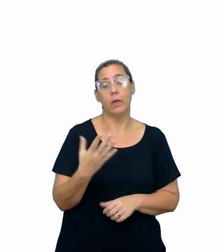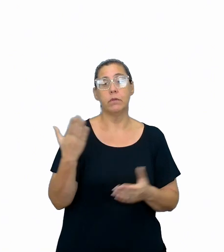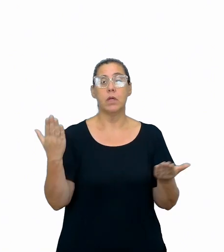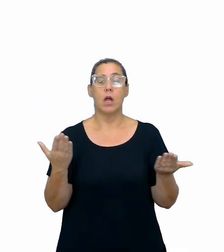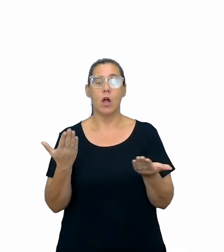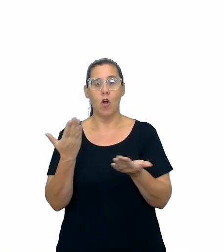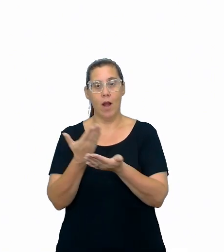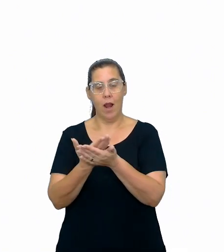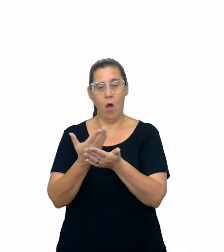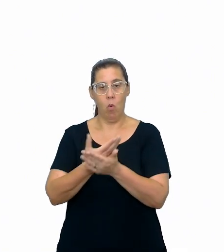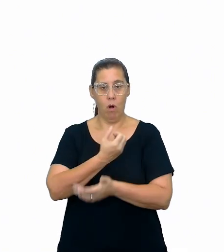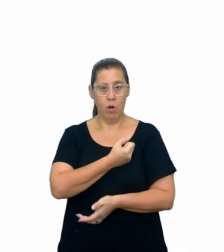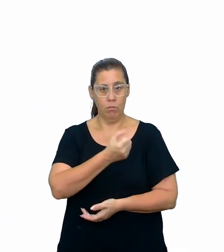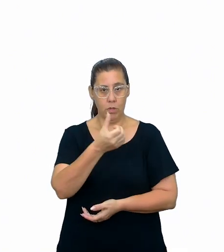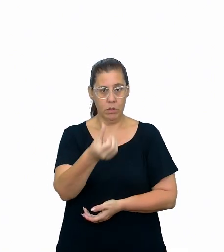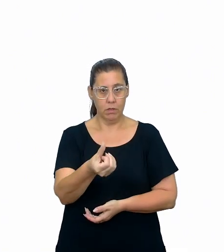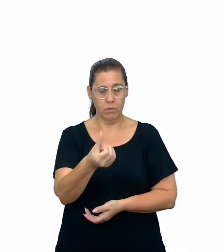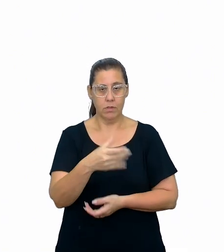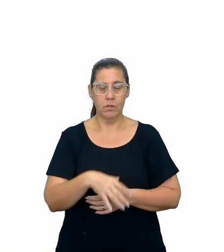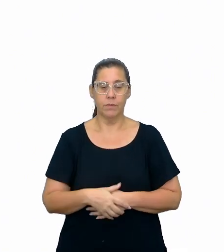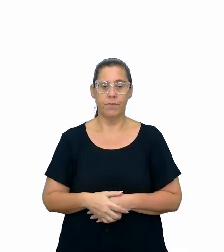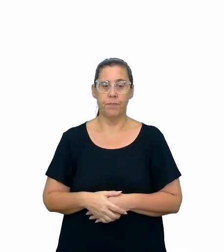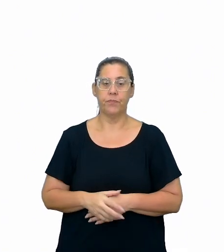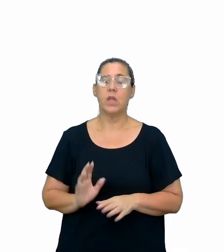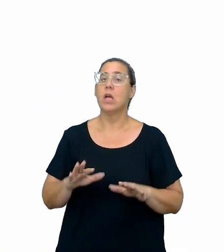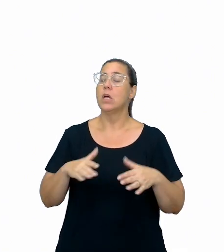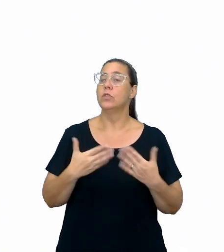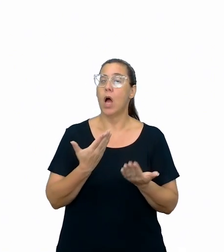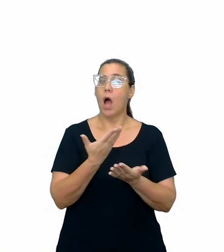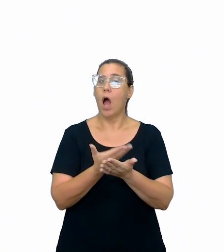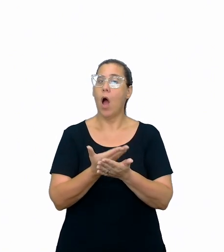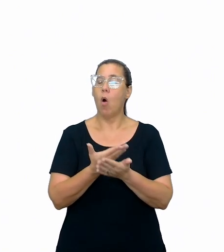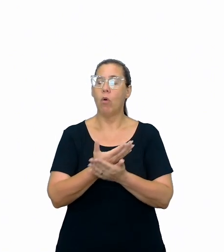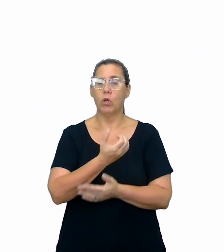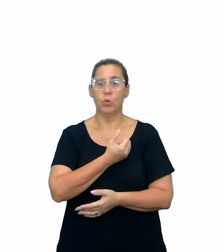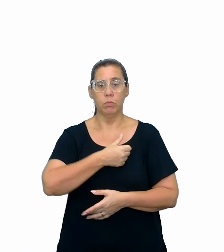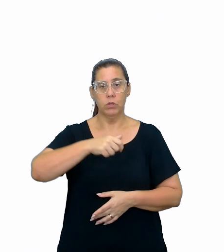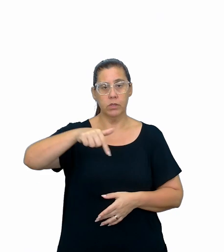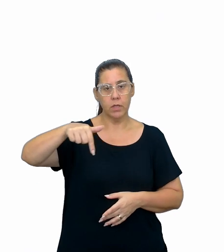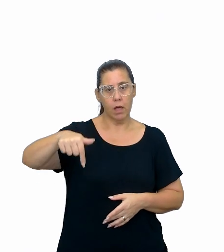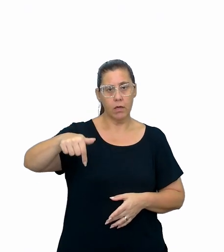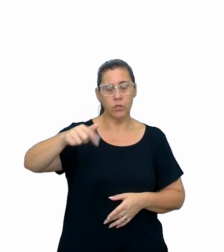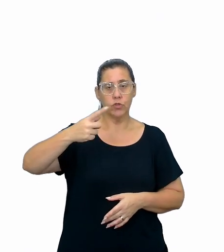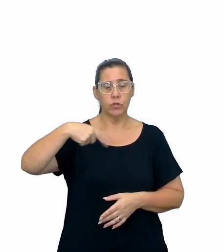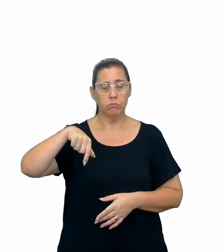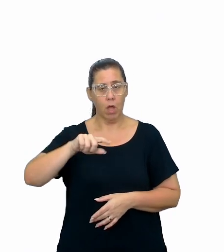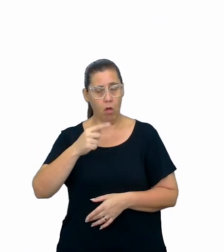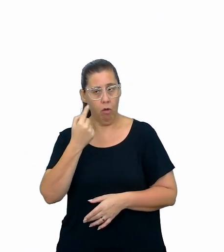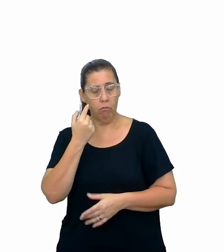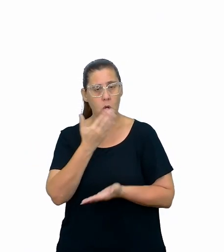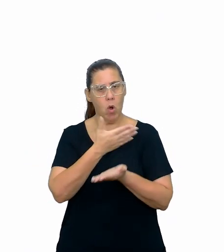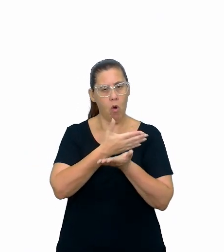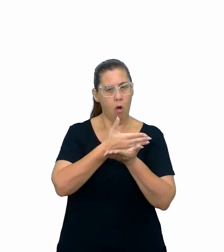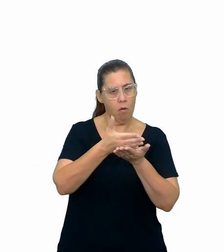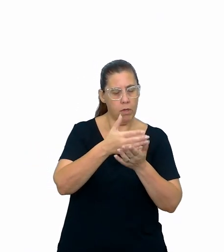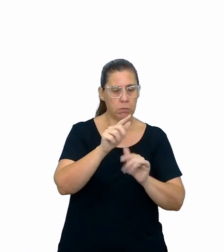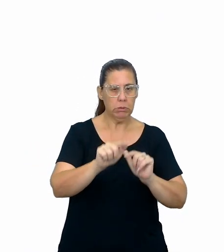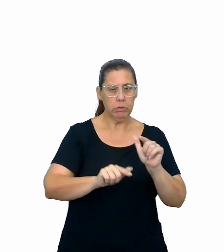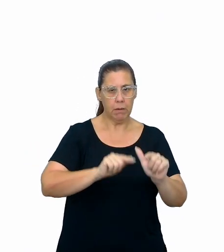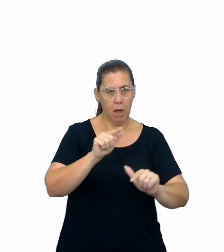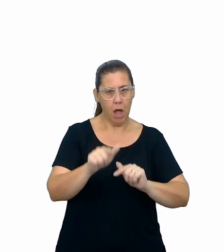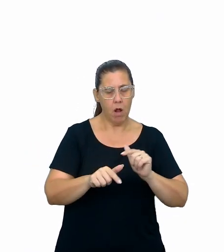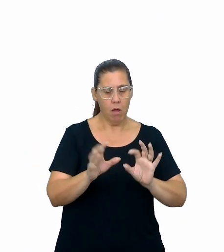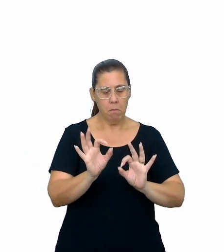aula 6. Já na aula 7, nós iniciamos o trabalho